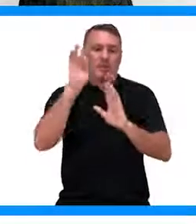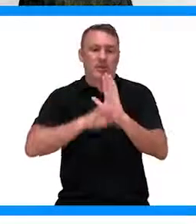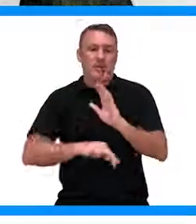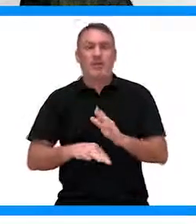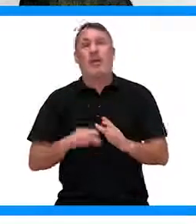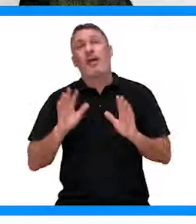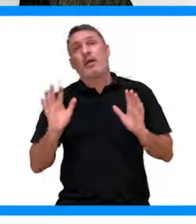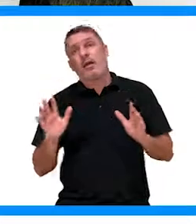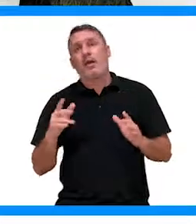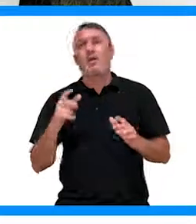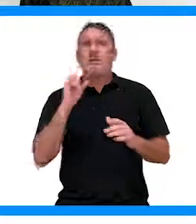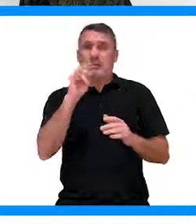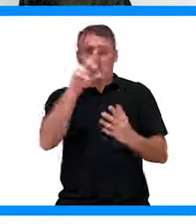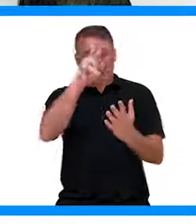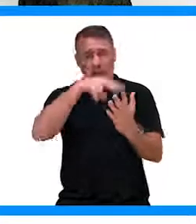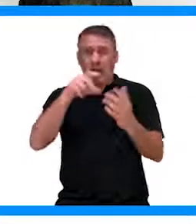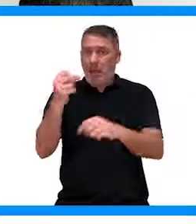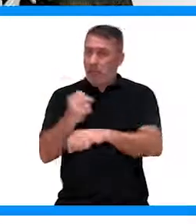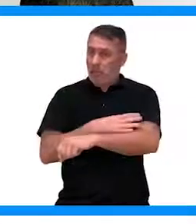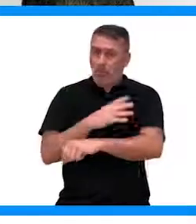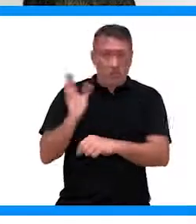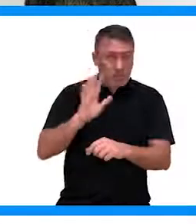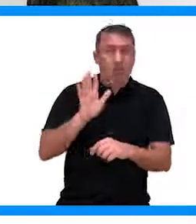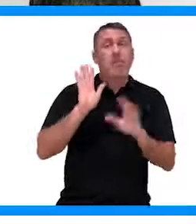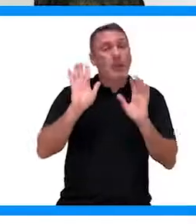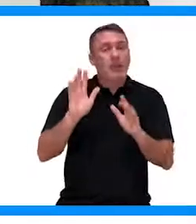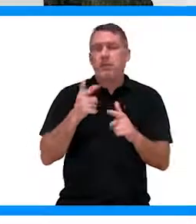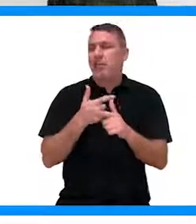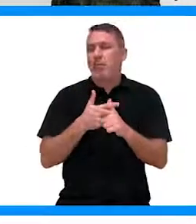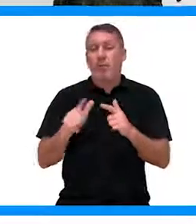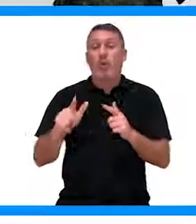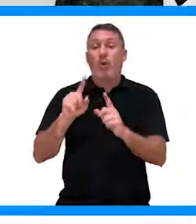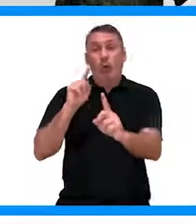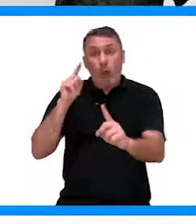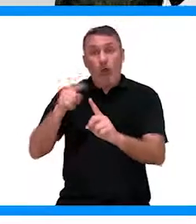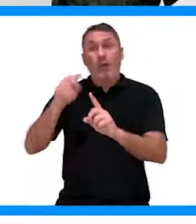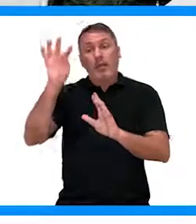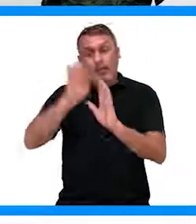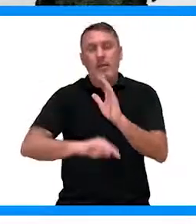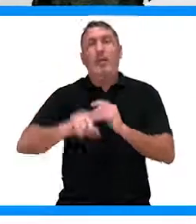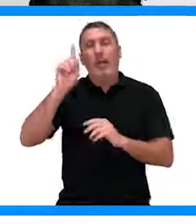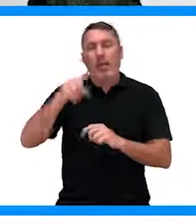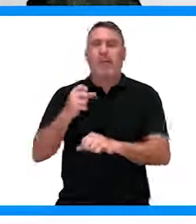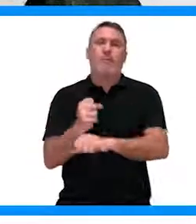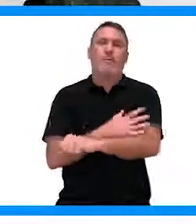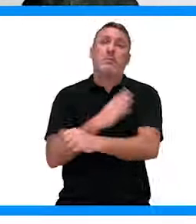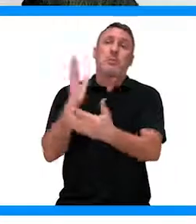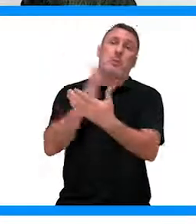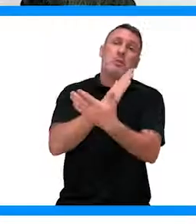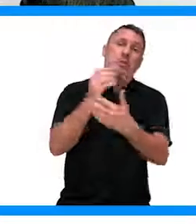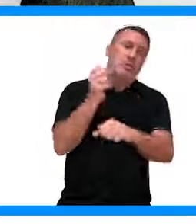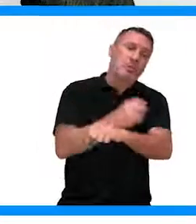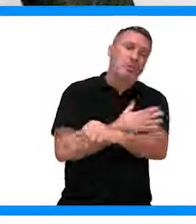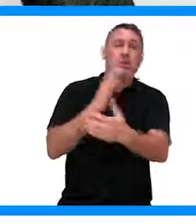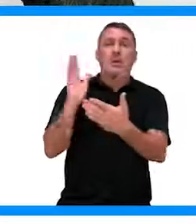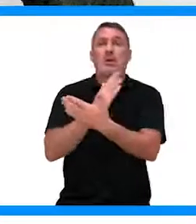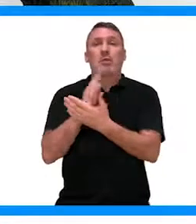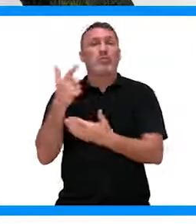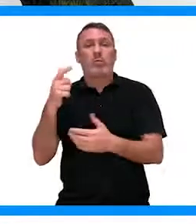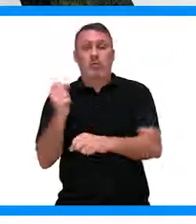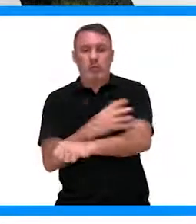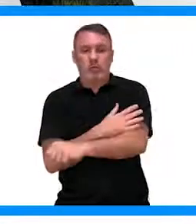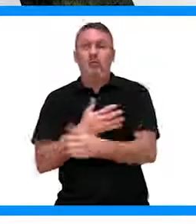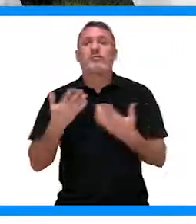que está ali no texto. Ah, mas eu não me emocionei. Não importa. A função, o objetivo do texto é emocionar